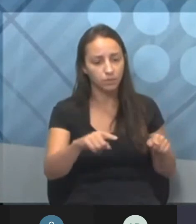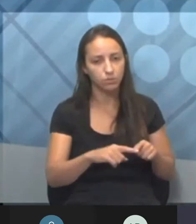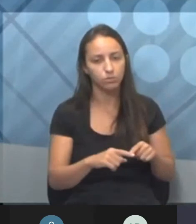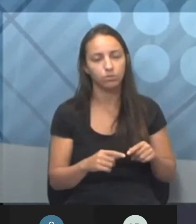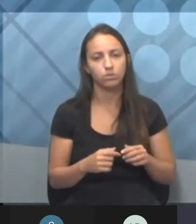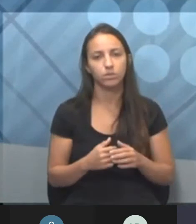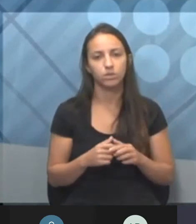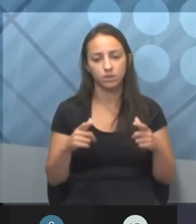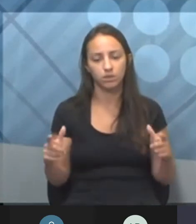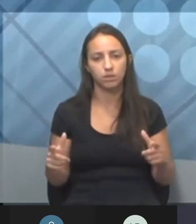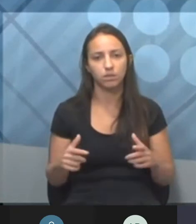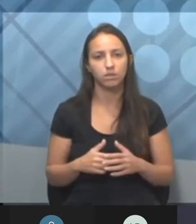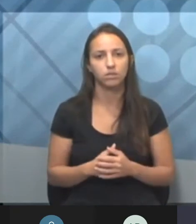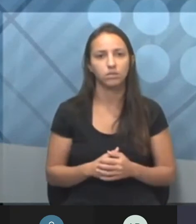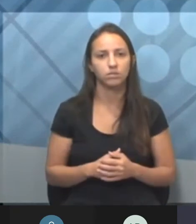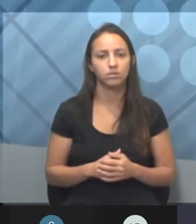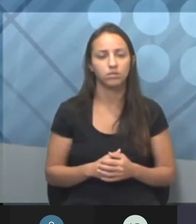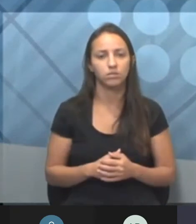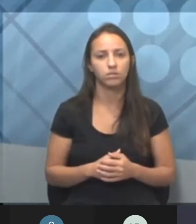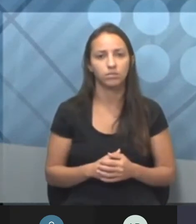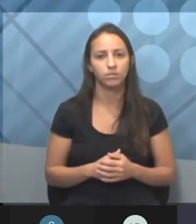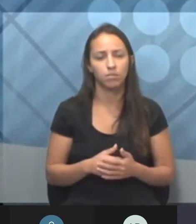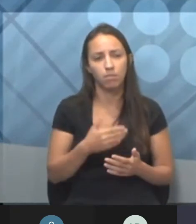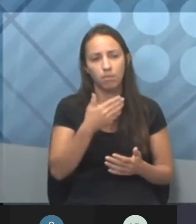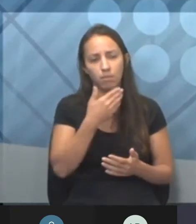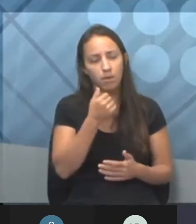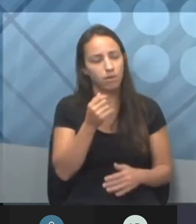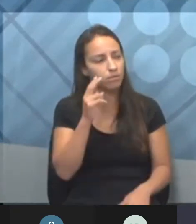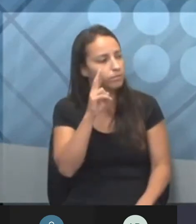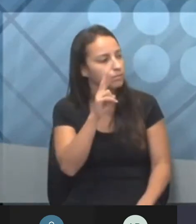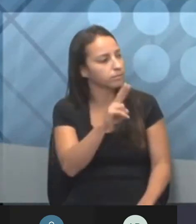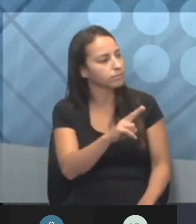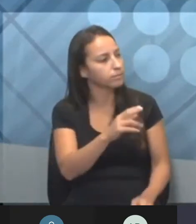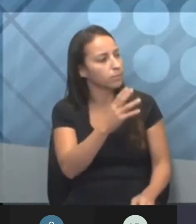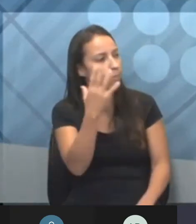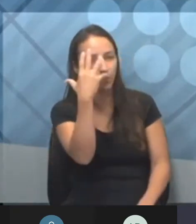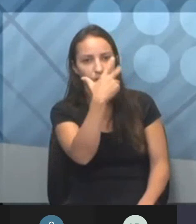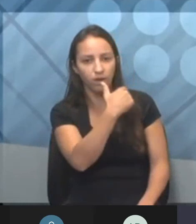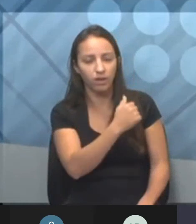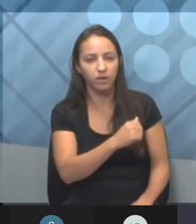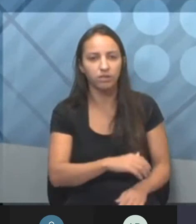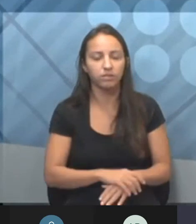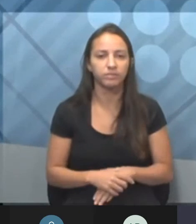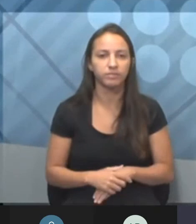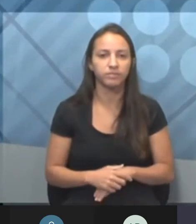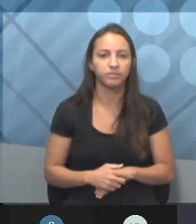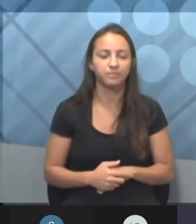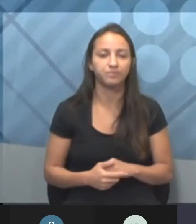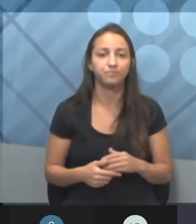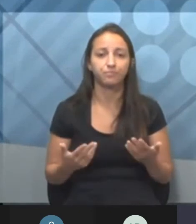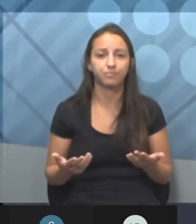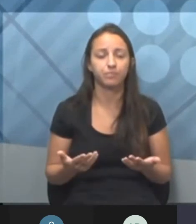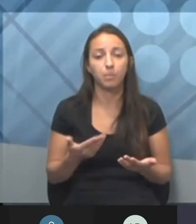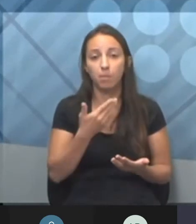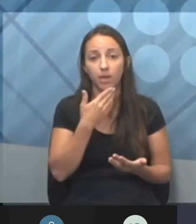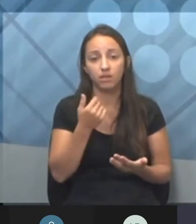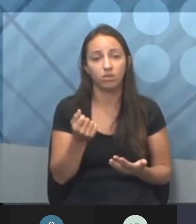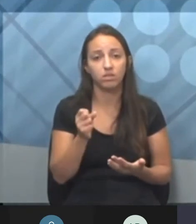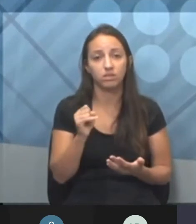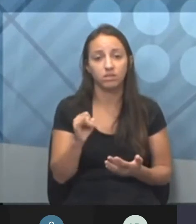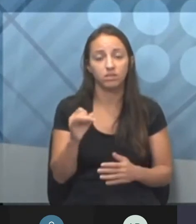amplas, preferencialmente voltadas para uma boa visão, uma boa paisagem, se possível, para a